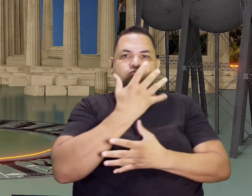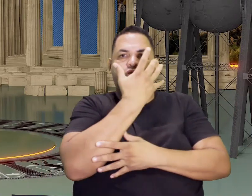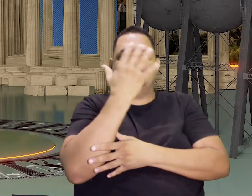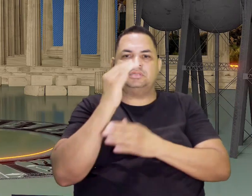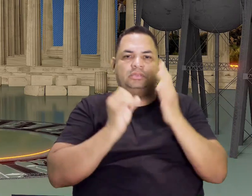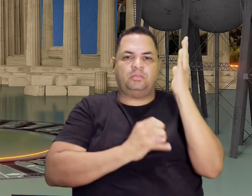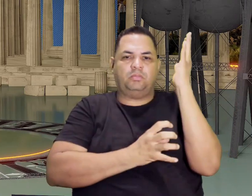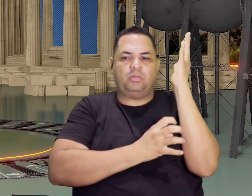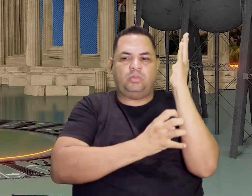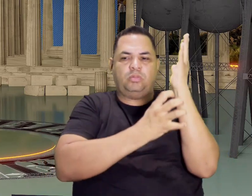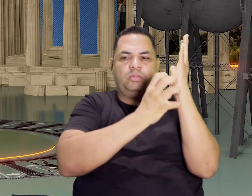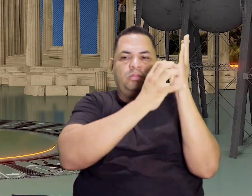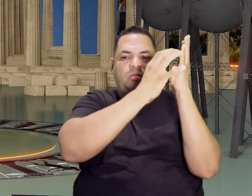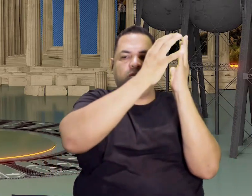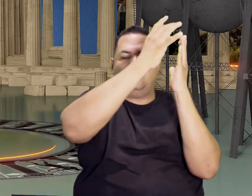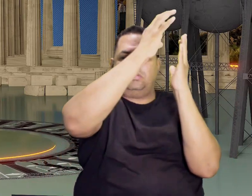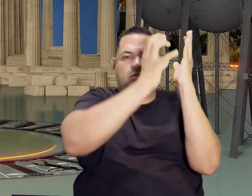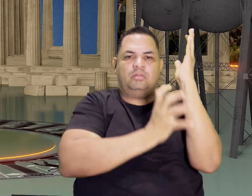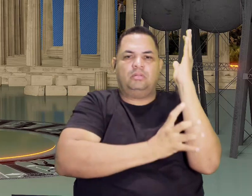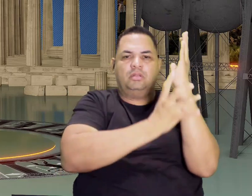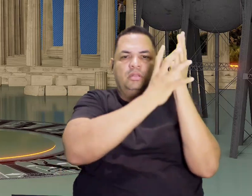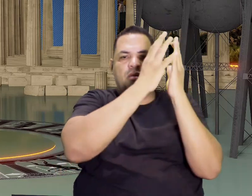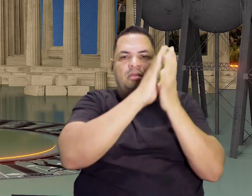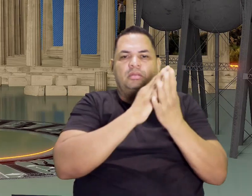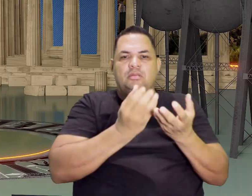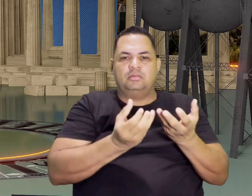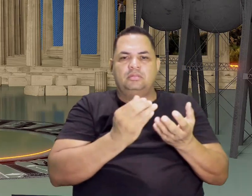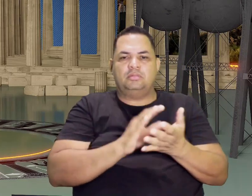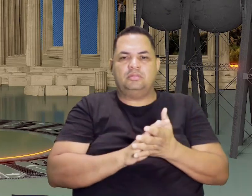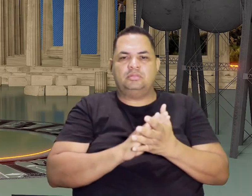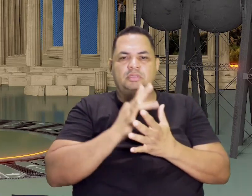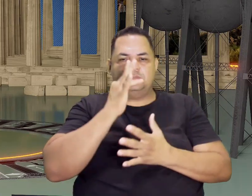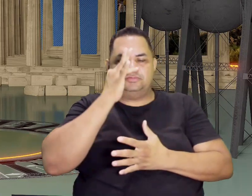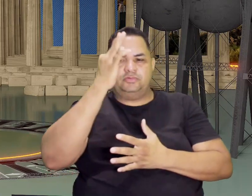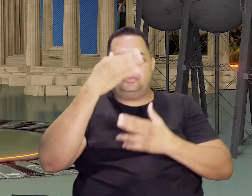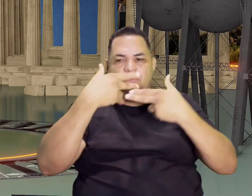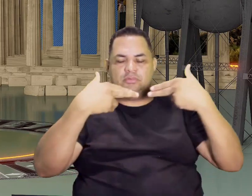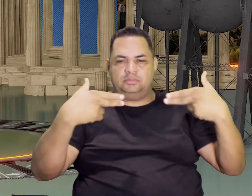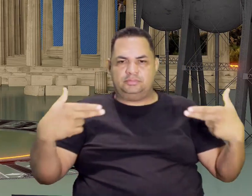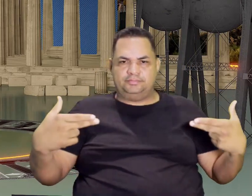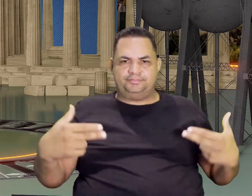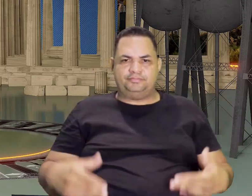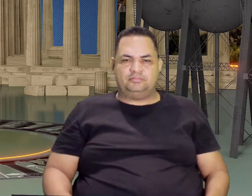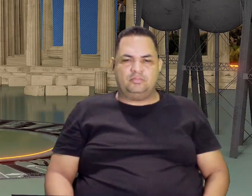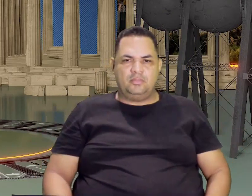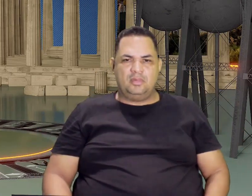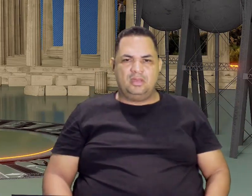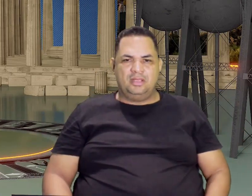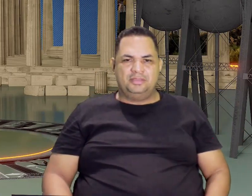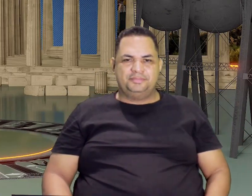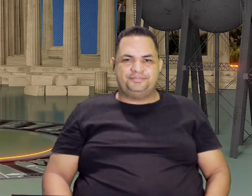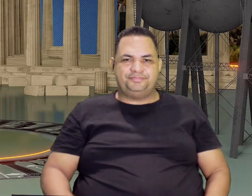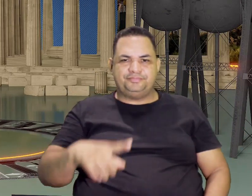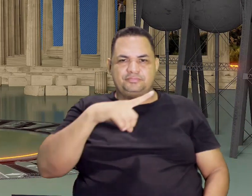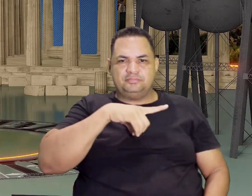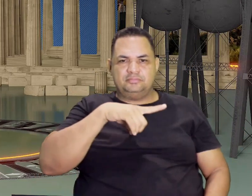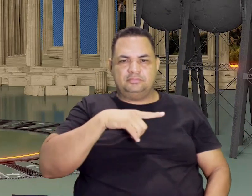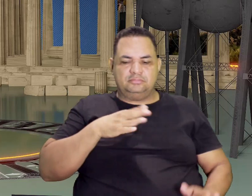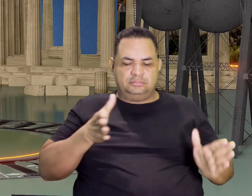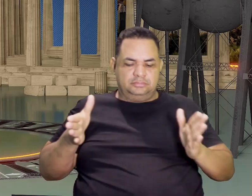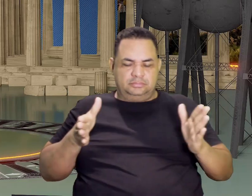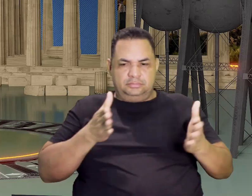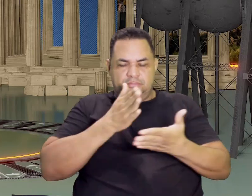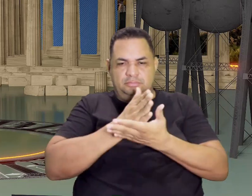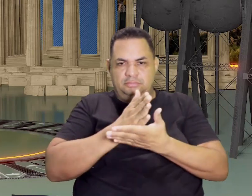né? A cebolinha, as flores, etc. Então, tem esses estudos,